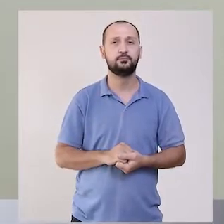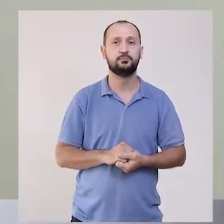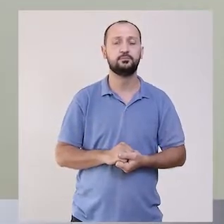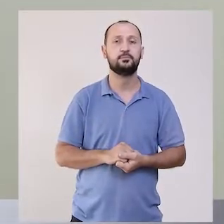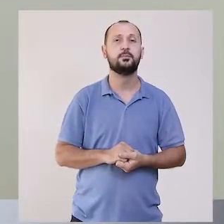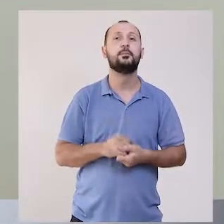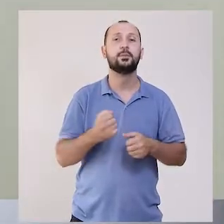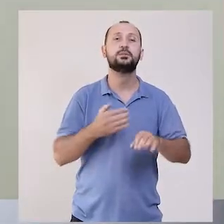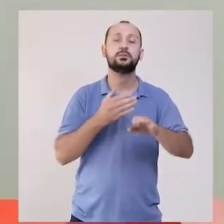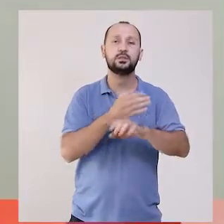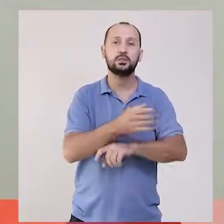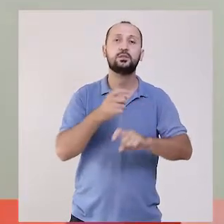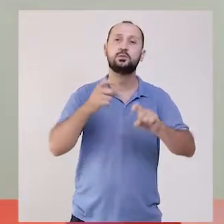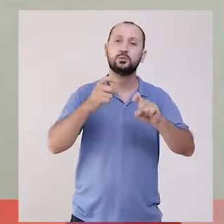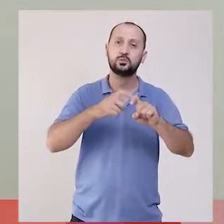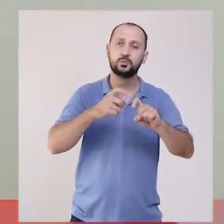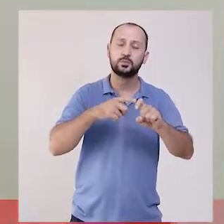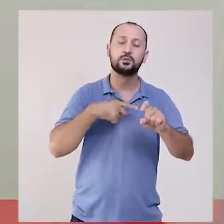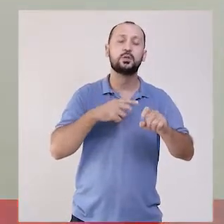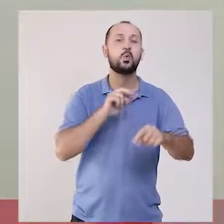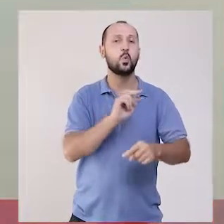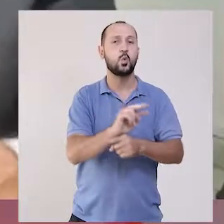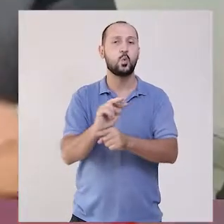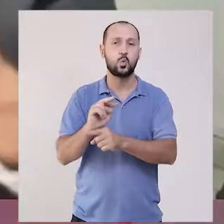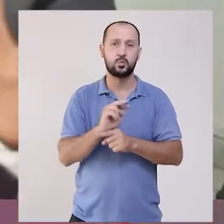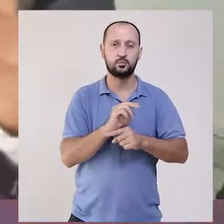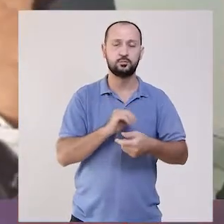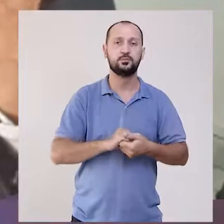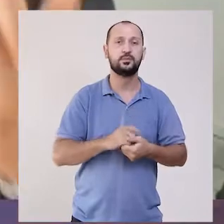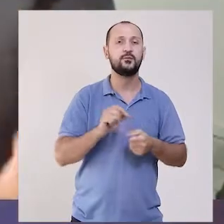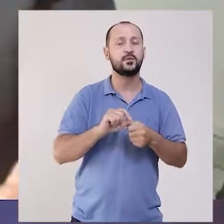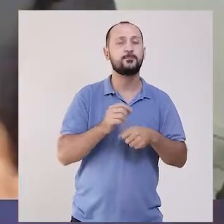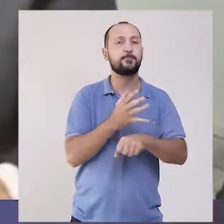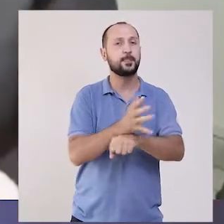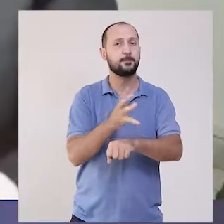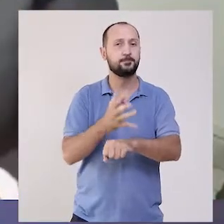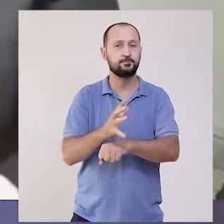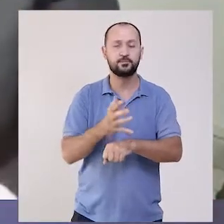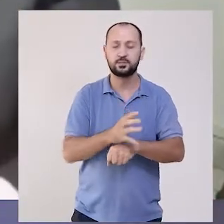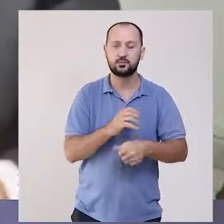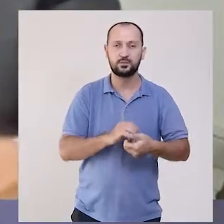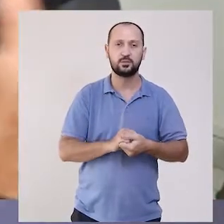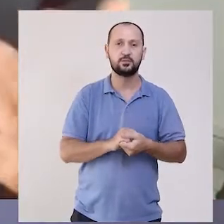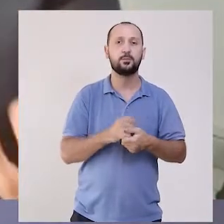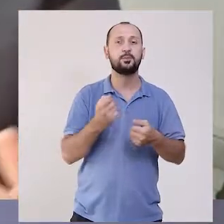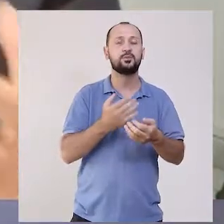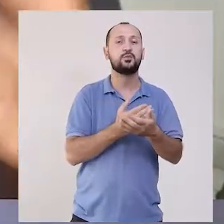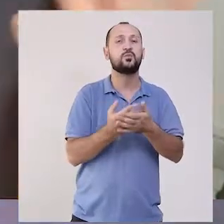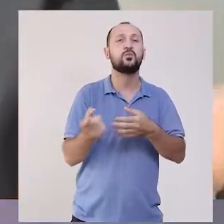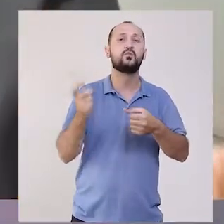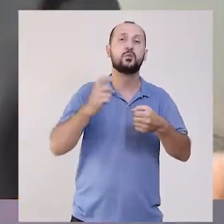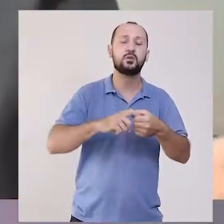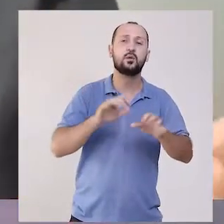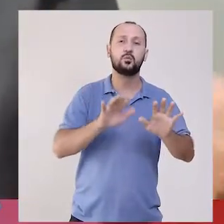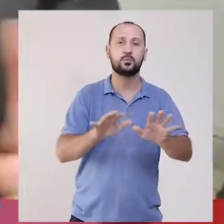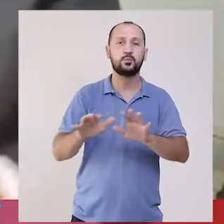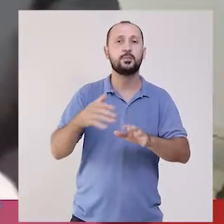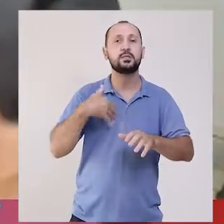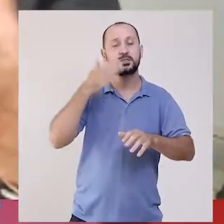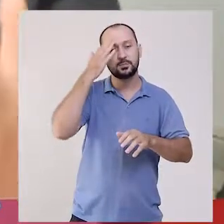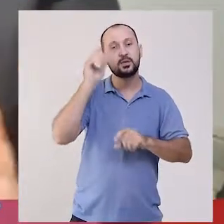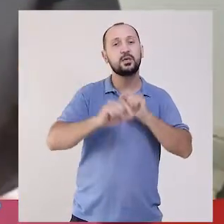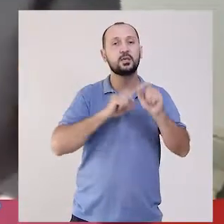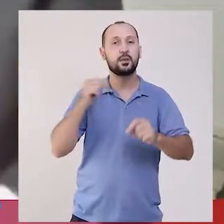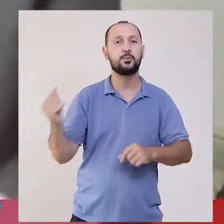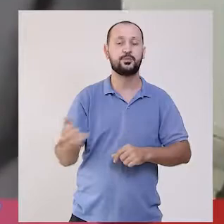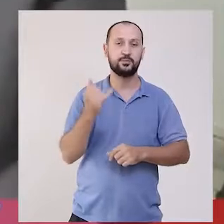que visitar o seu médico, fazer os seus controles, e tem que ter atividade física. Tem que começar por aí. O que